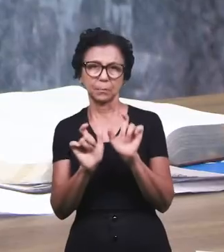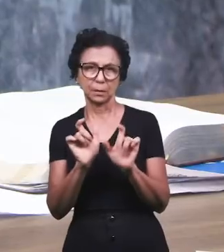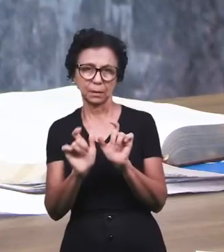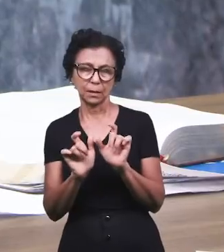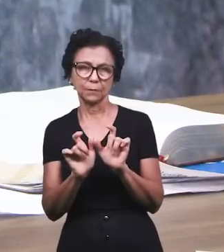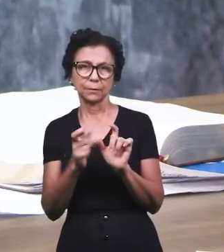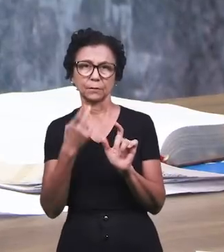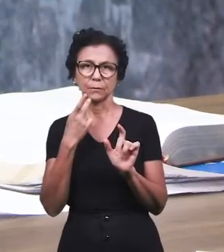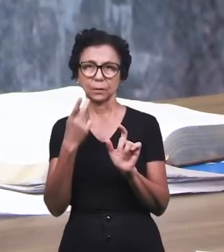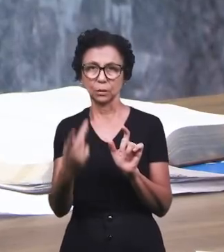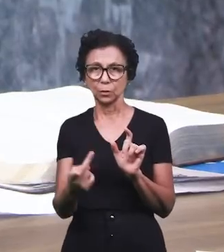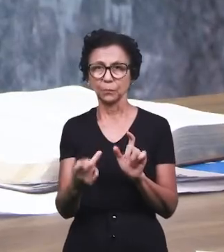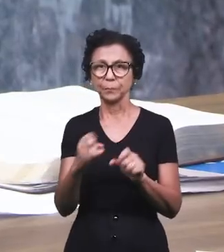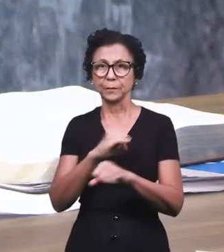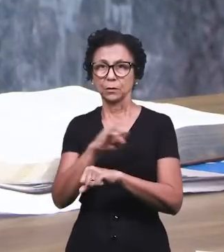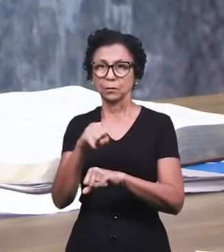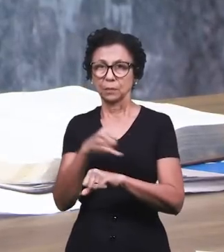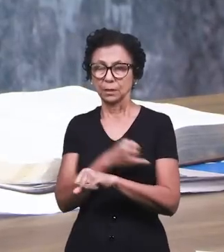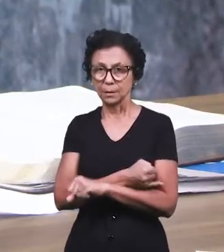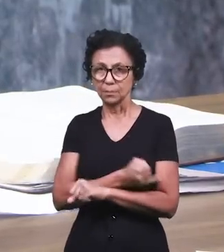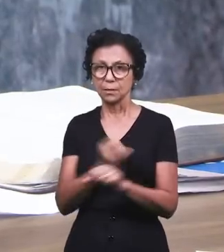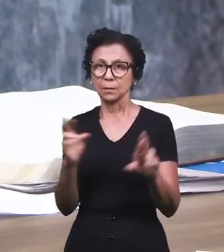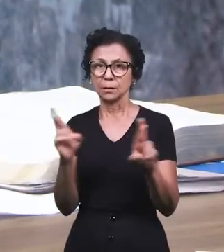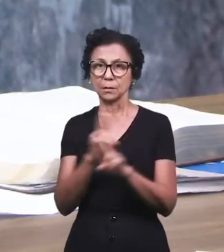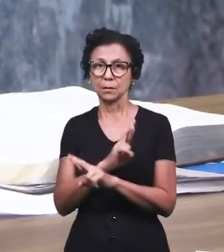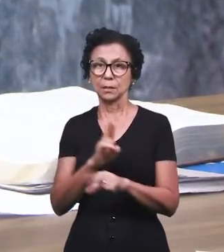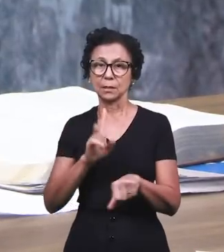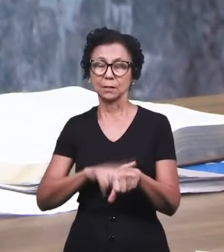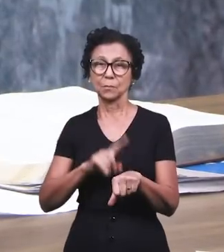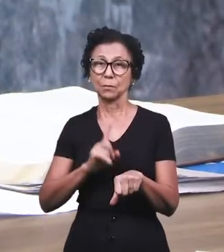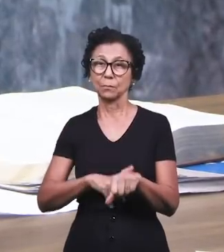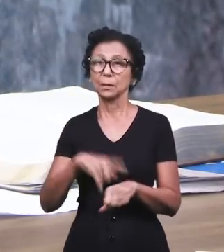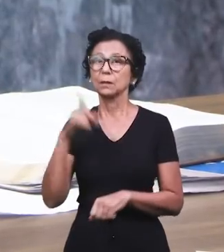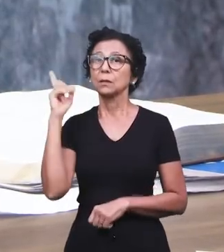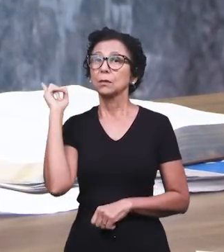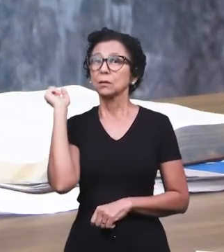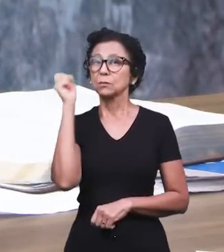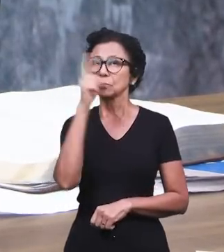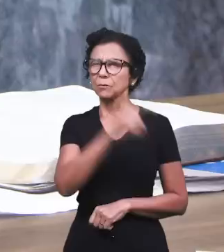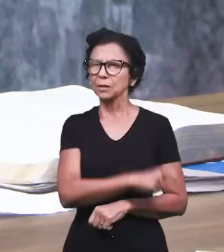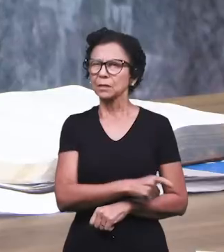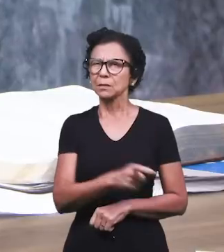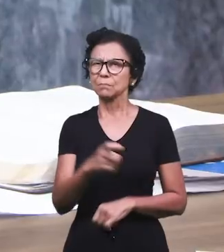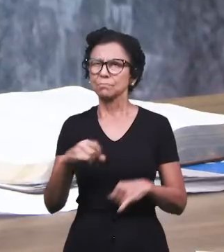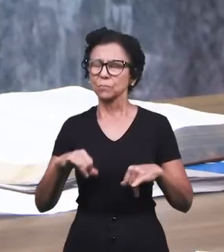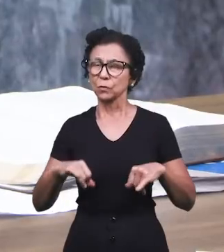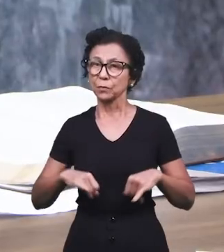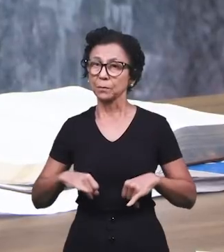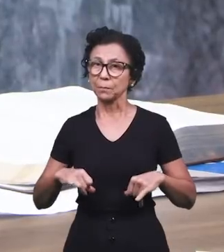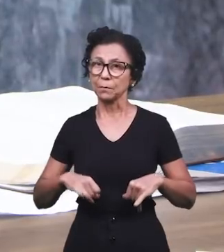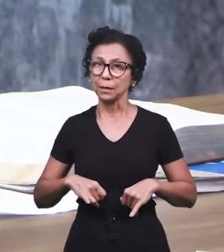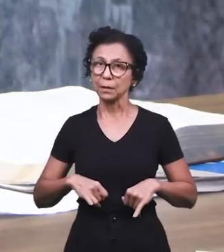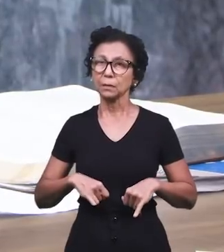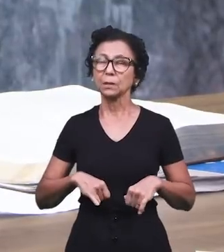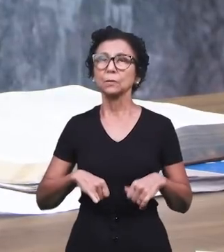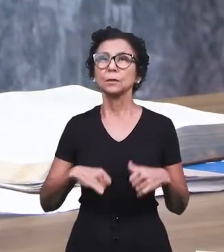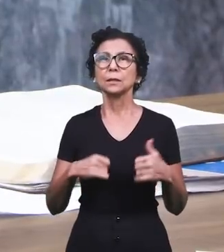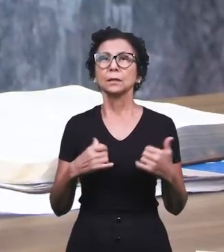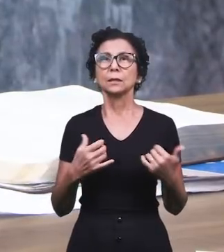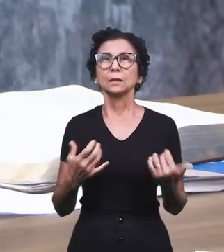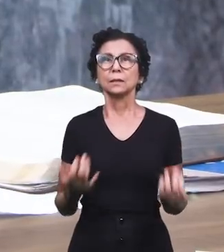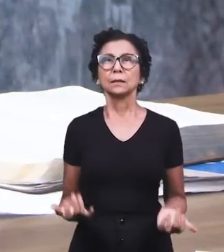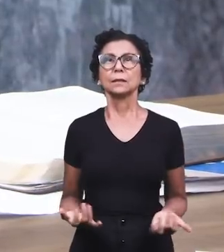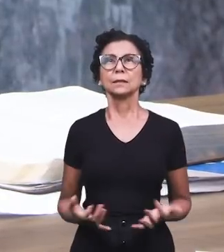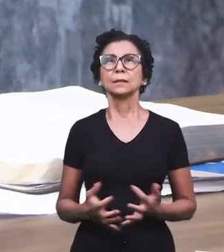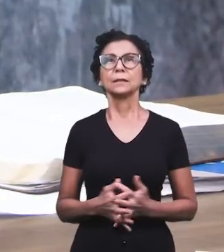que Jerusalém ia sofrer, está relacionado a esse momento dramático. E o pastor Antônio Carlos, por muitos anos, tivemos a bênção de